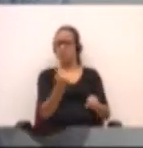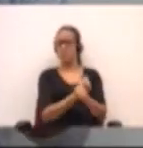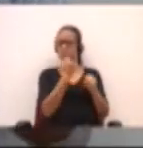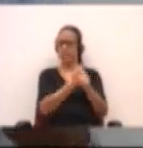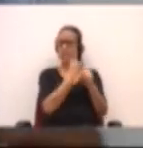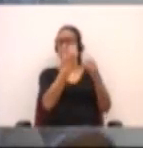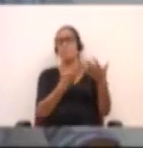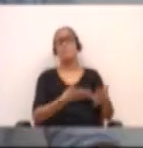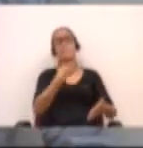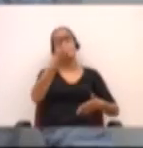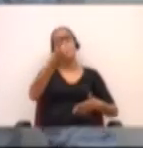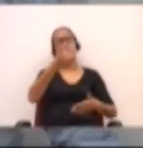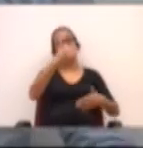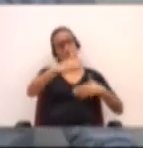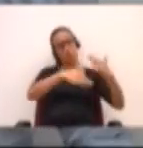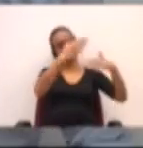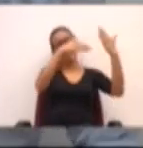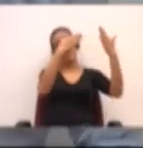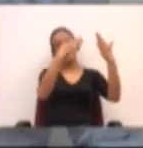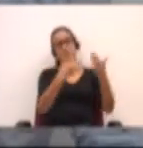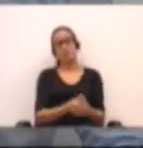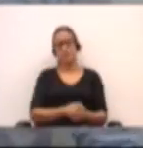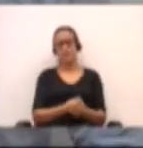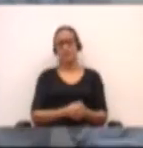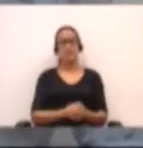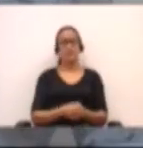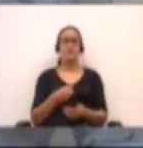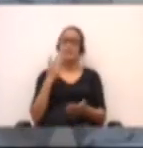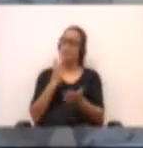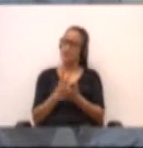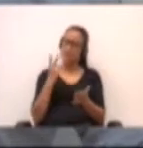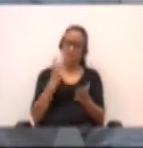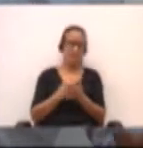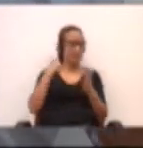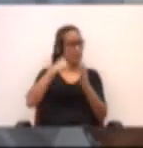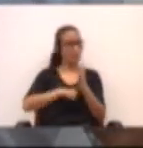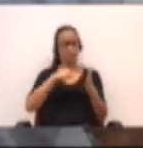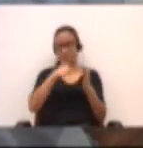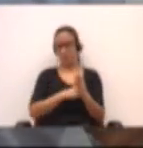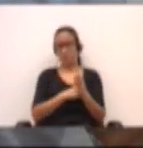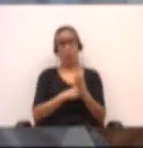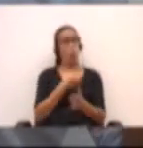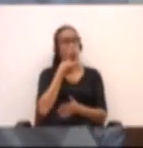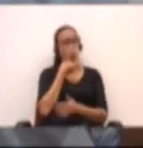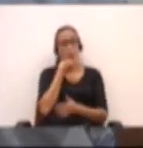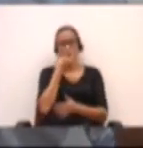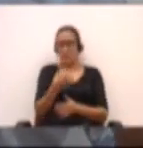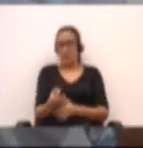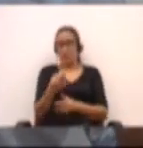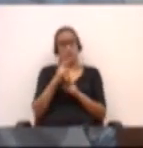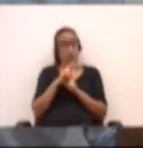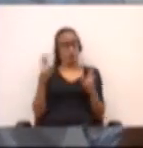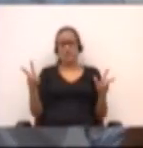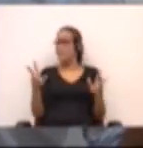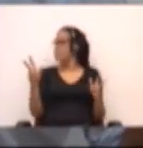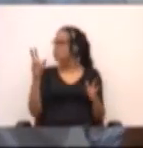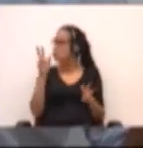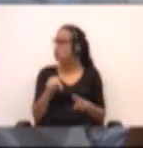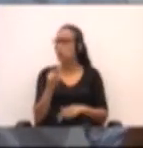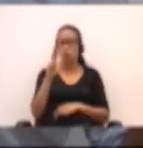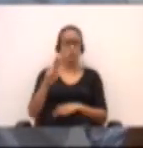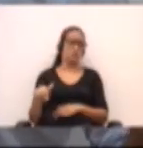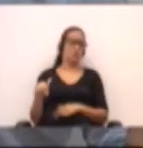não mudaremos de opinião, em hipótese alguma, nem sob tortura, de que, para que o país possa se